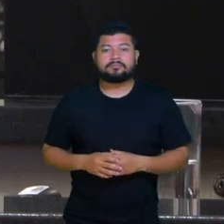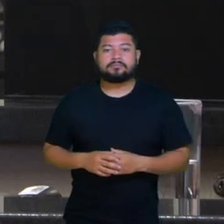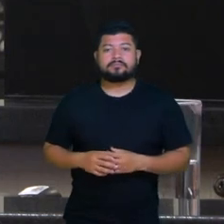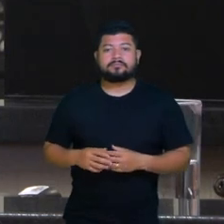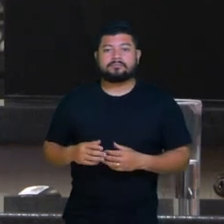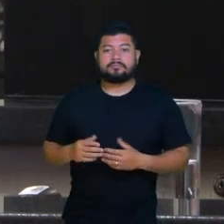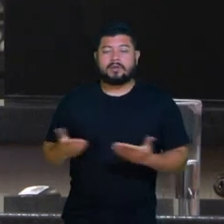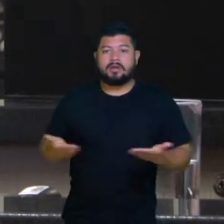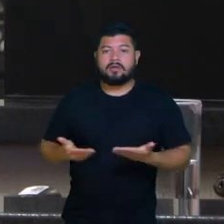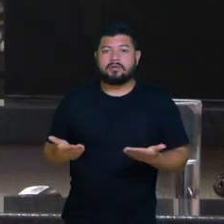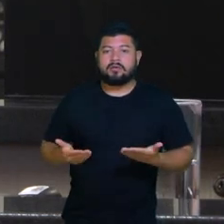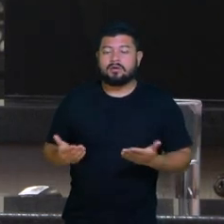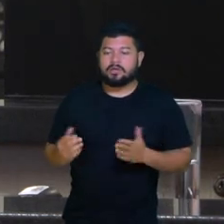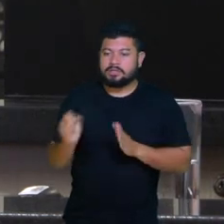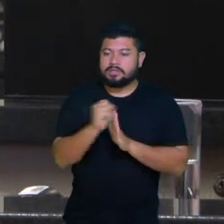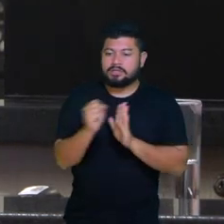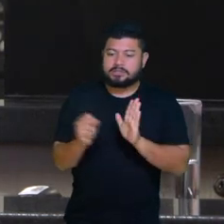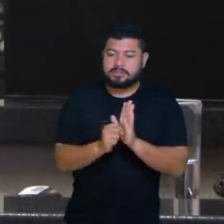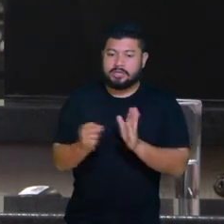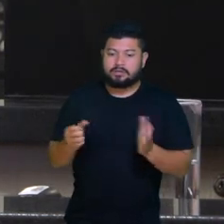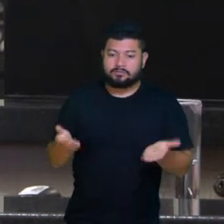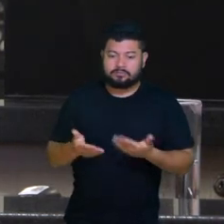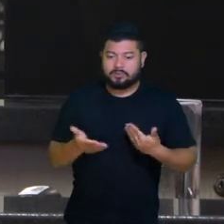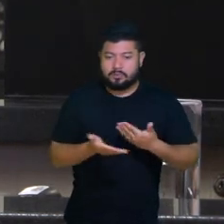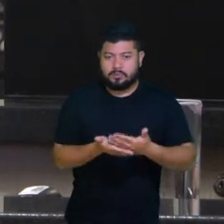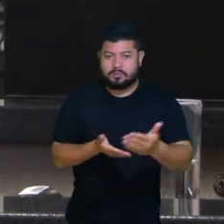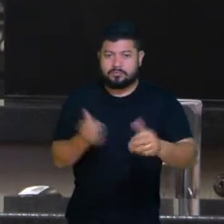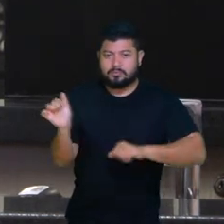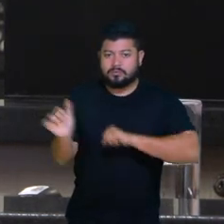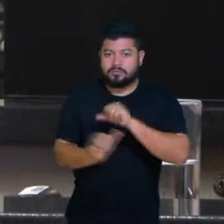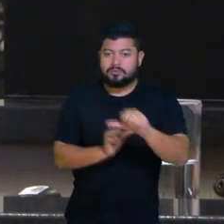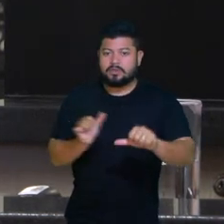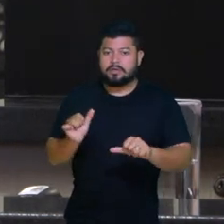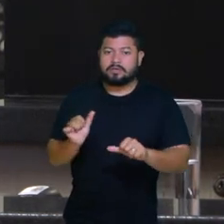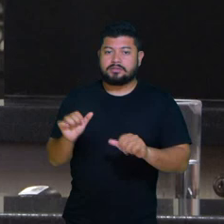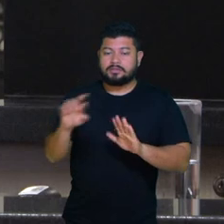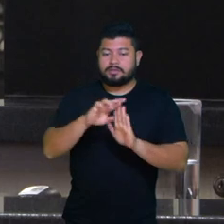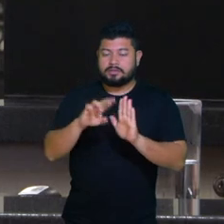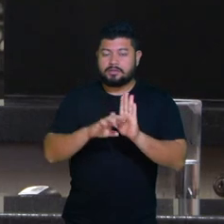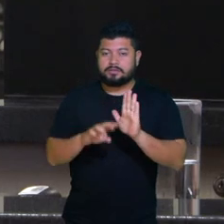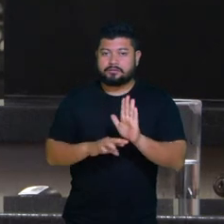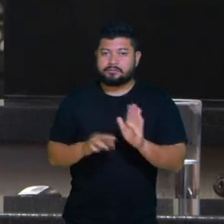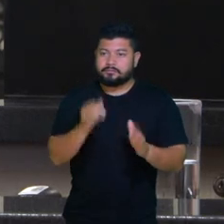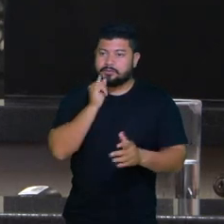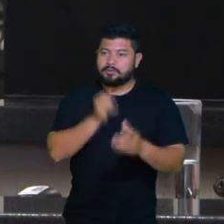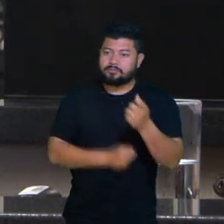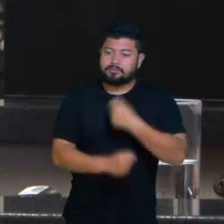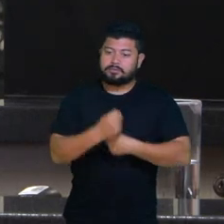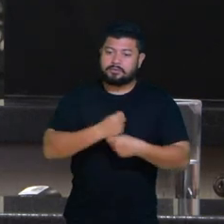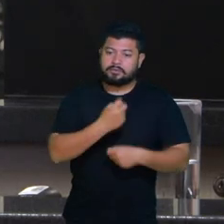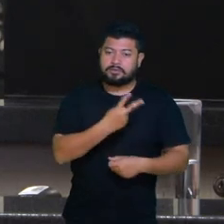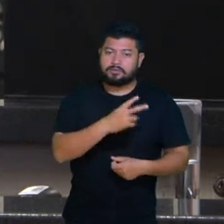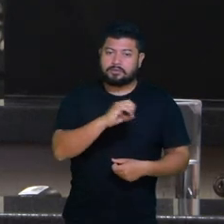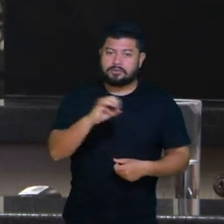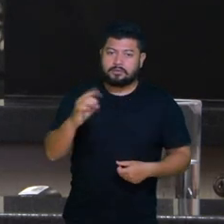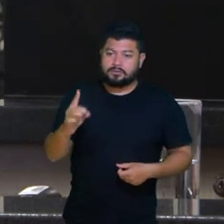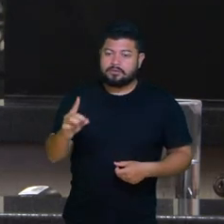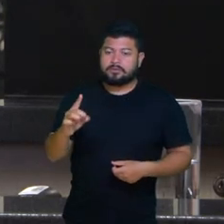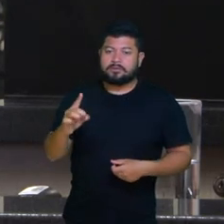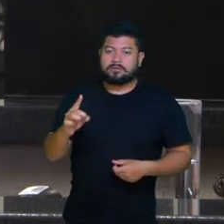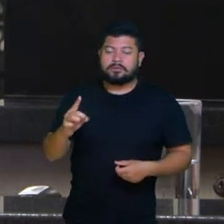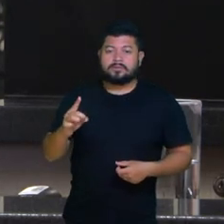desse século algumas mudanças nas diretrizes né as de 2001 né as diretrizes